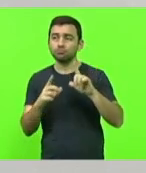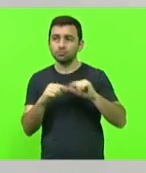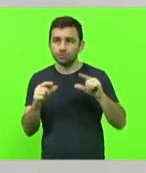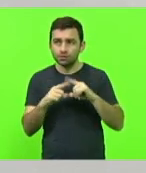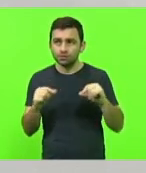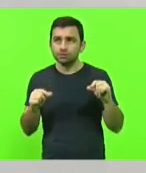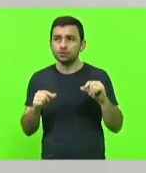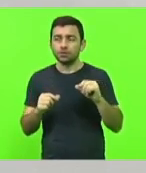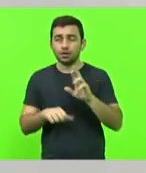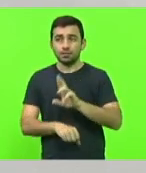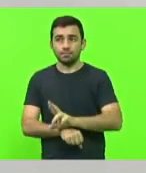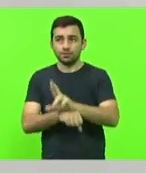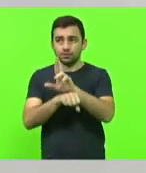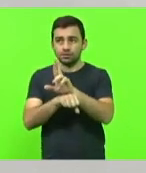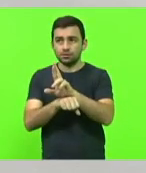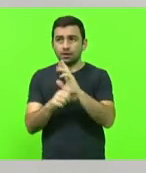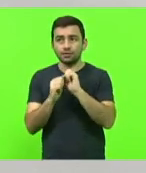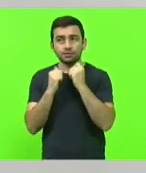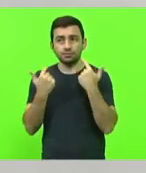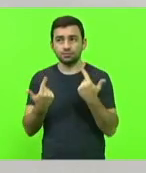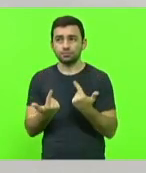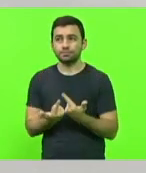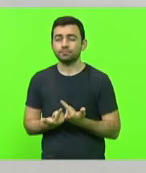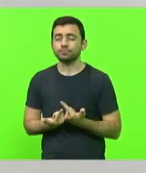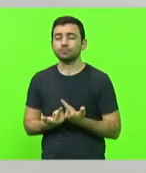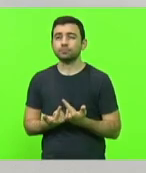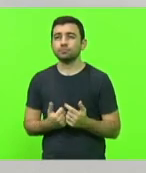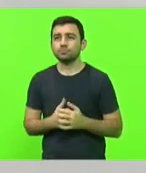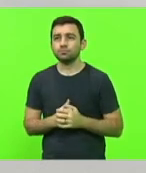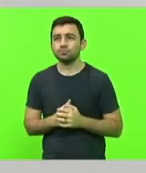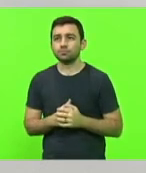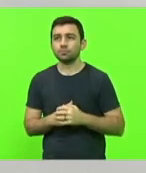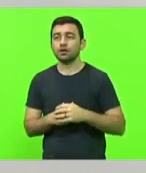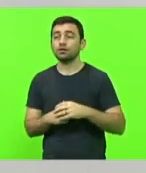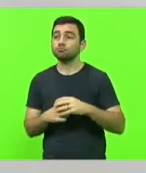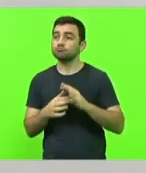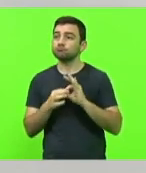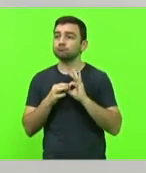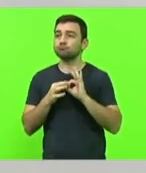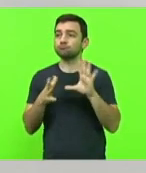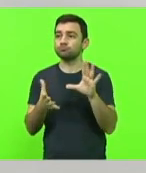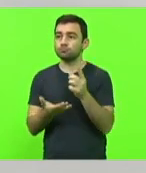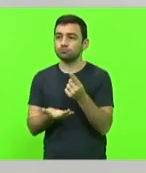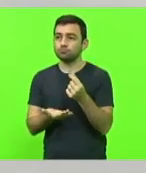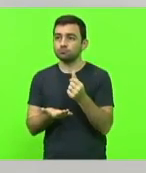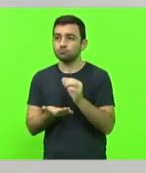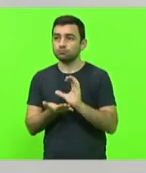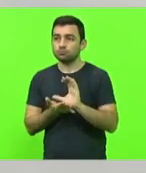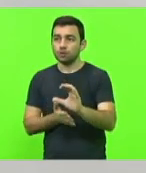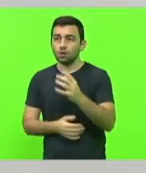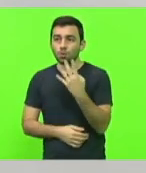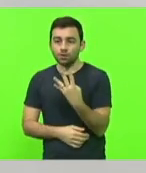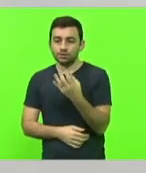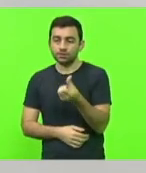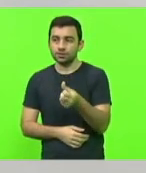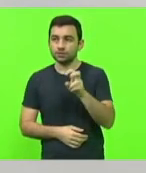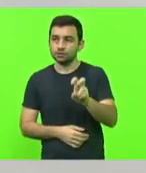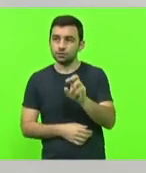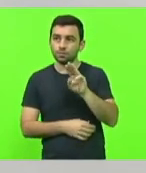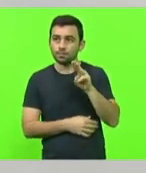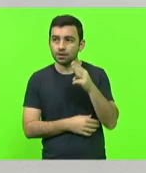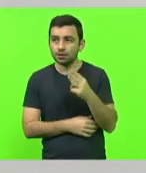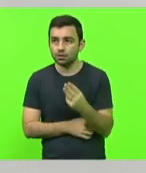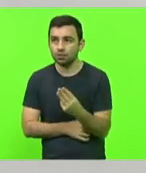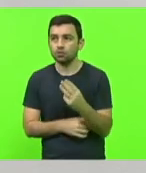este parlamento na autorização do investimento dos 465 milhões